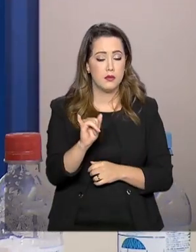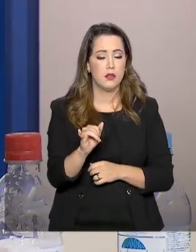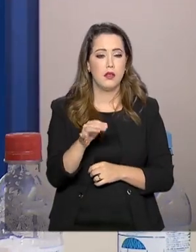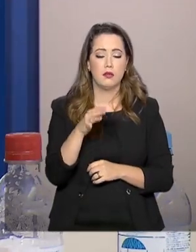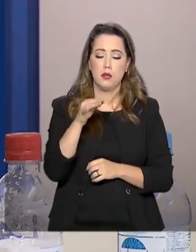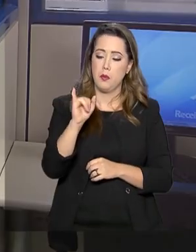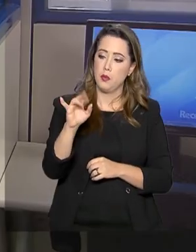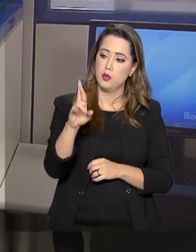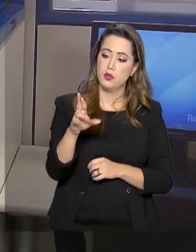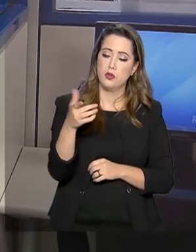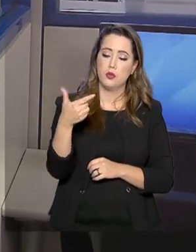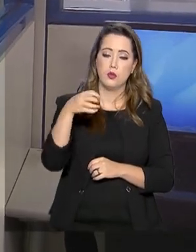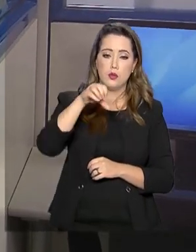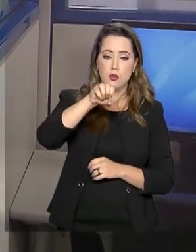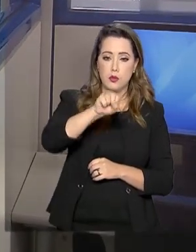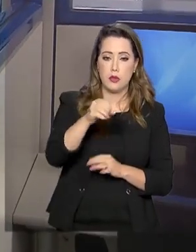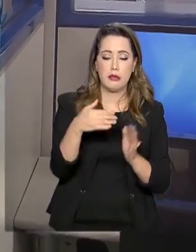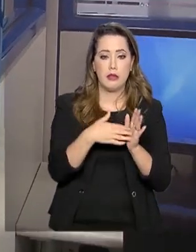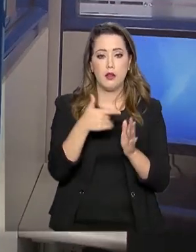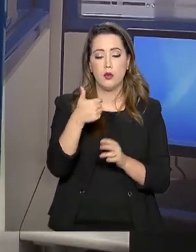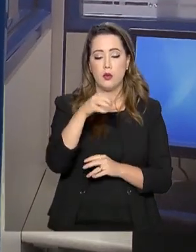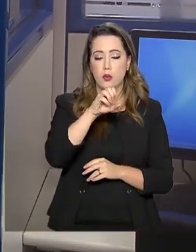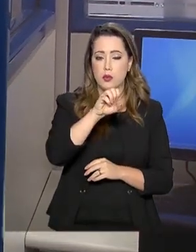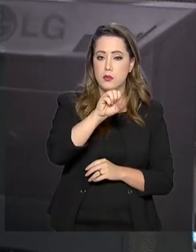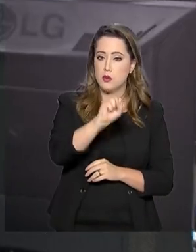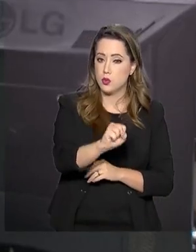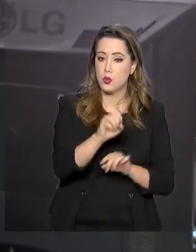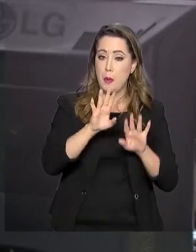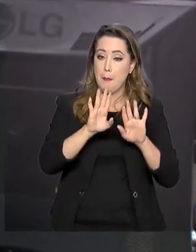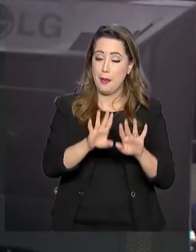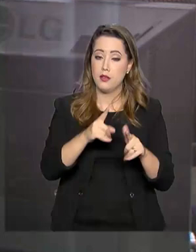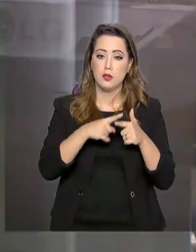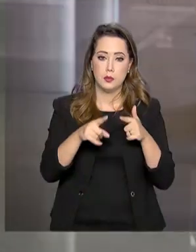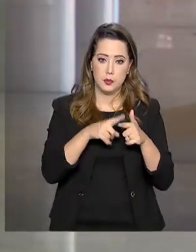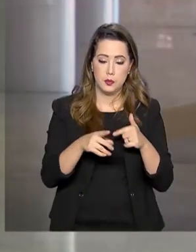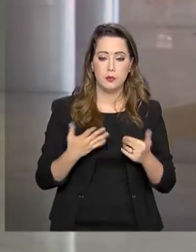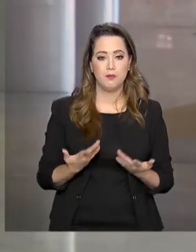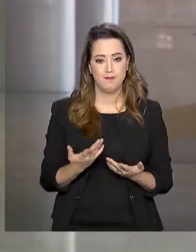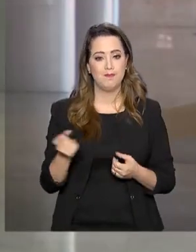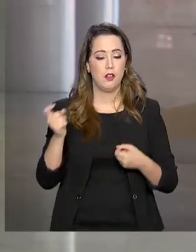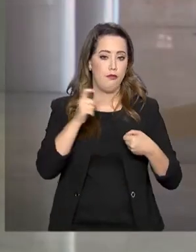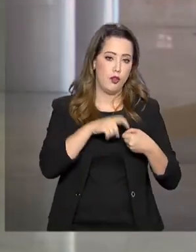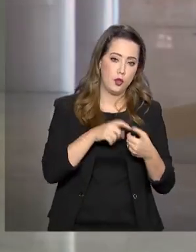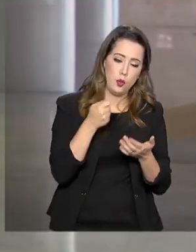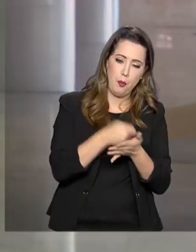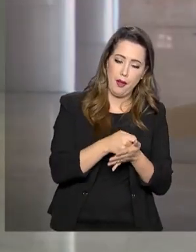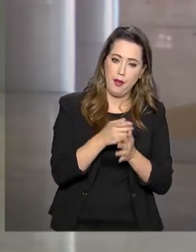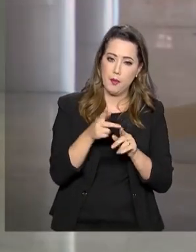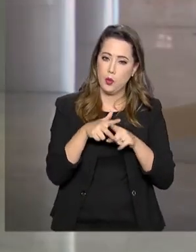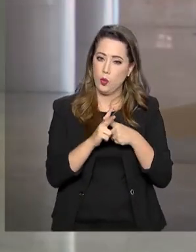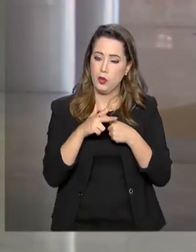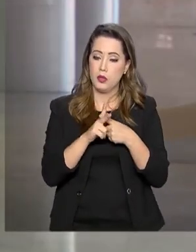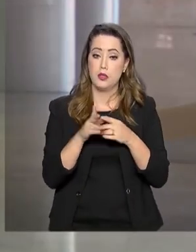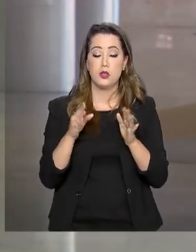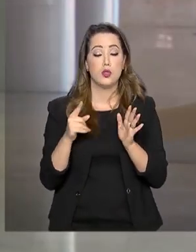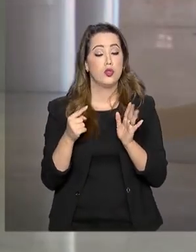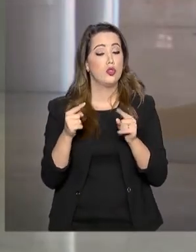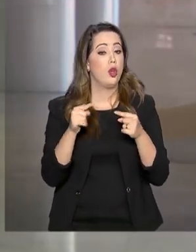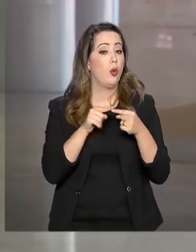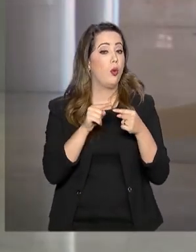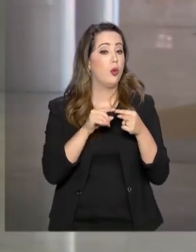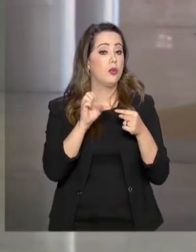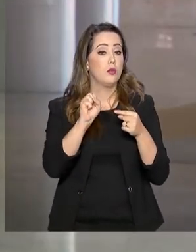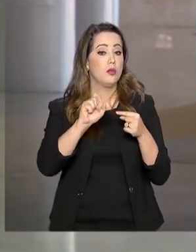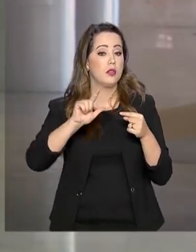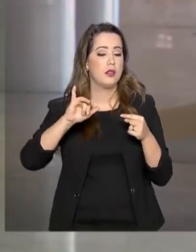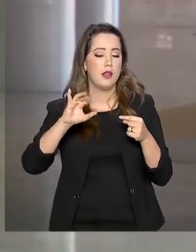entre 2008 e 2018, mas estavam na malha fina. As restituições terão correção com base na taxa Selic, que